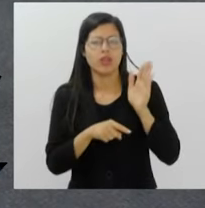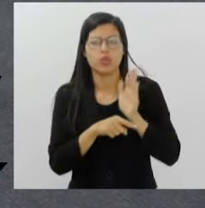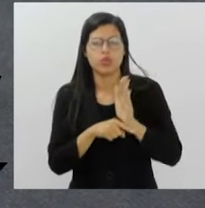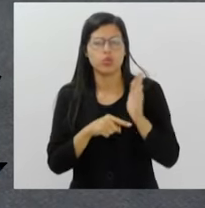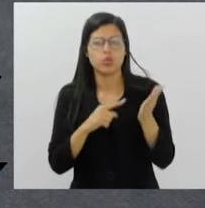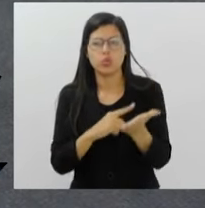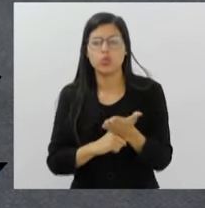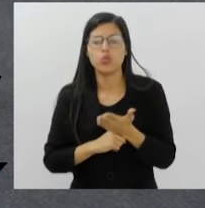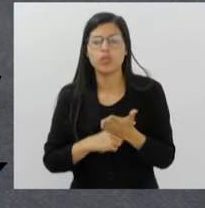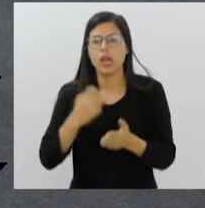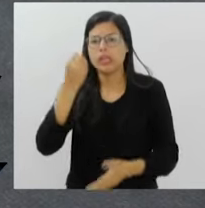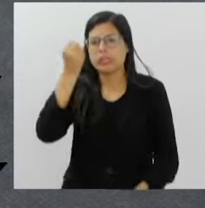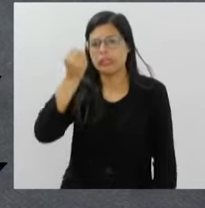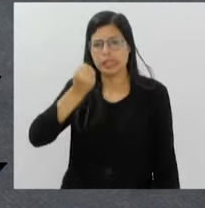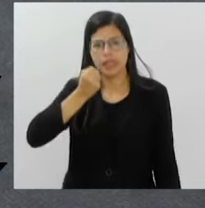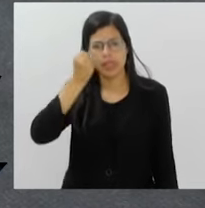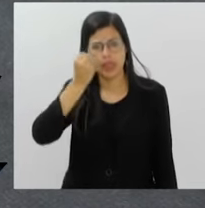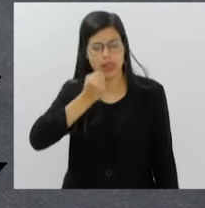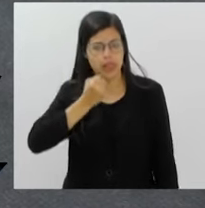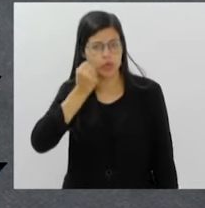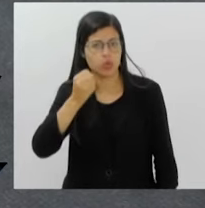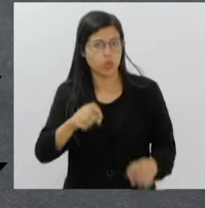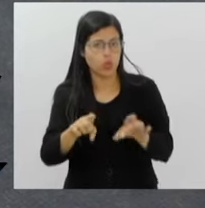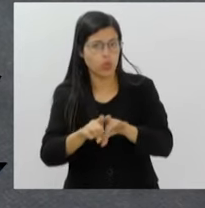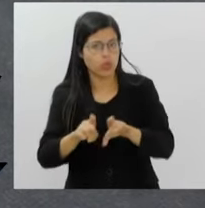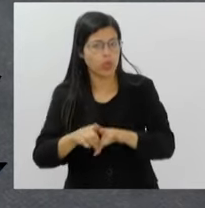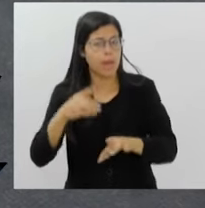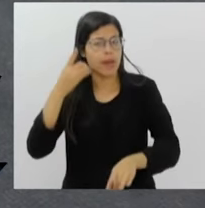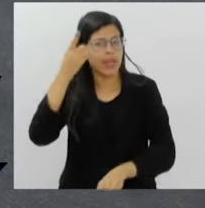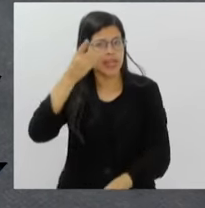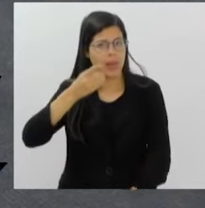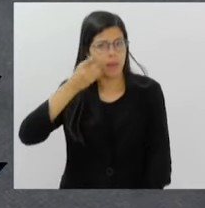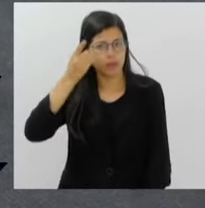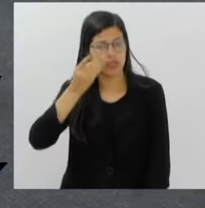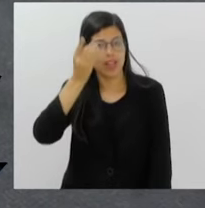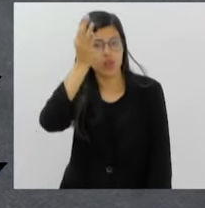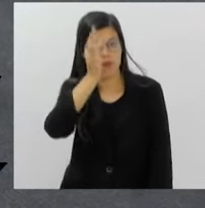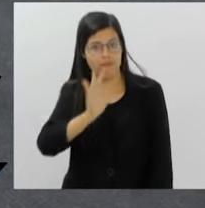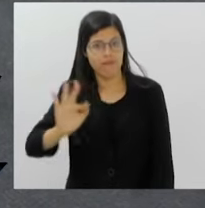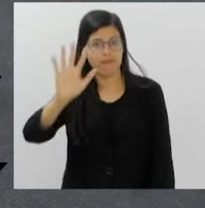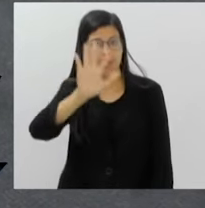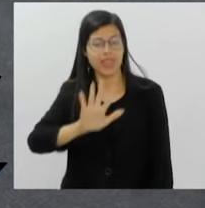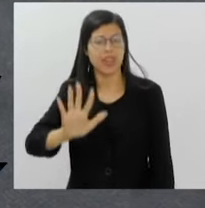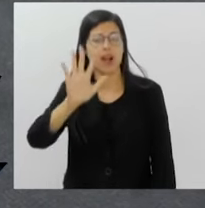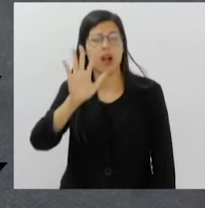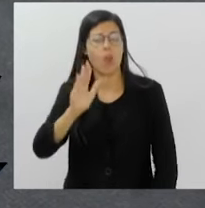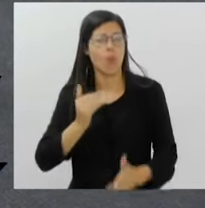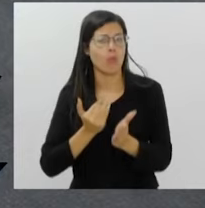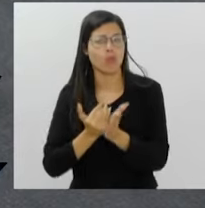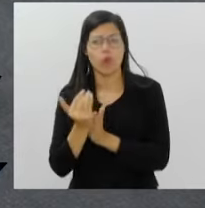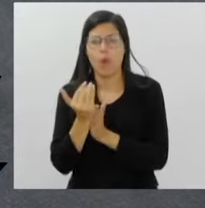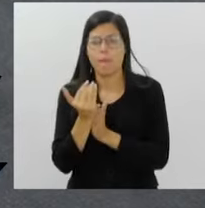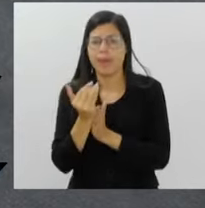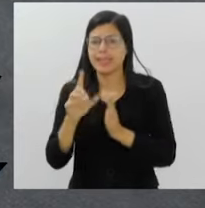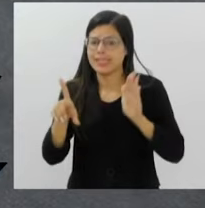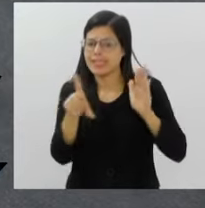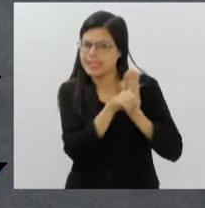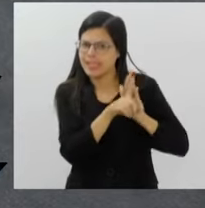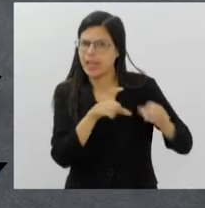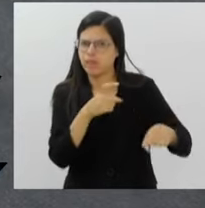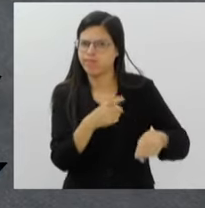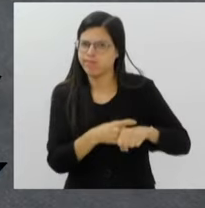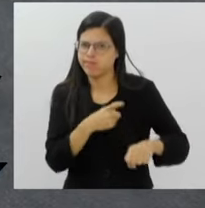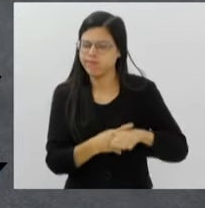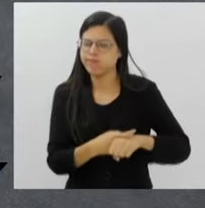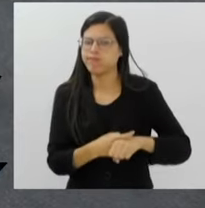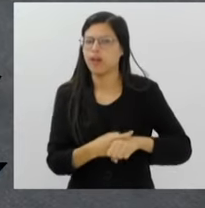nossos senadores e dos nossos deputados federais. Que eles comecem a endurecer as leis. Que eles